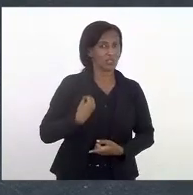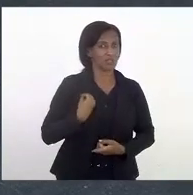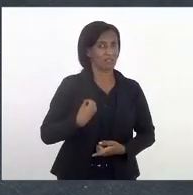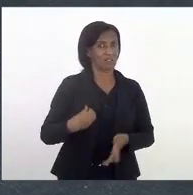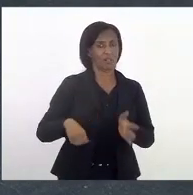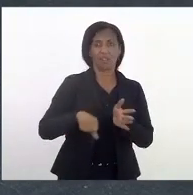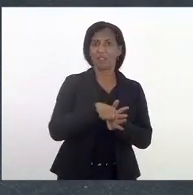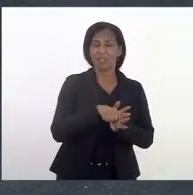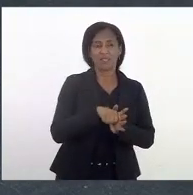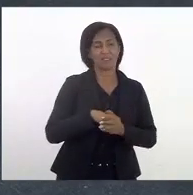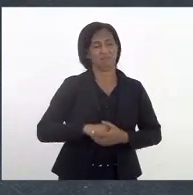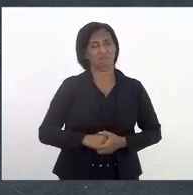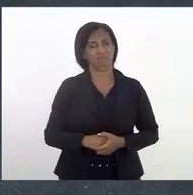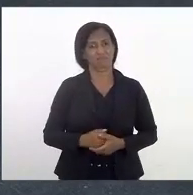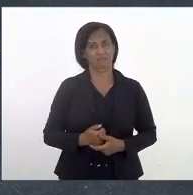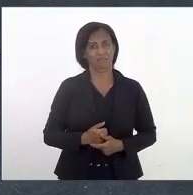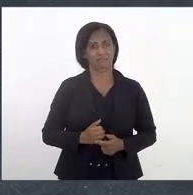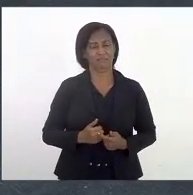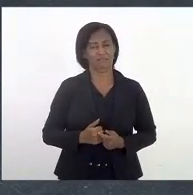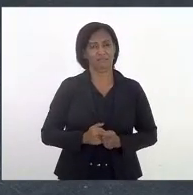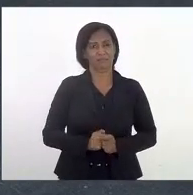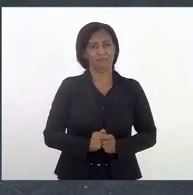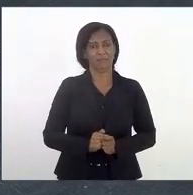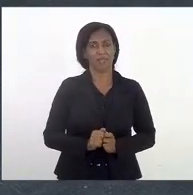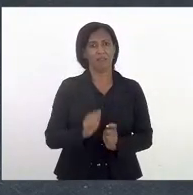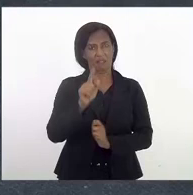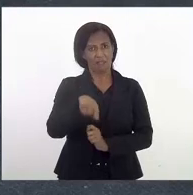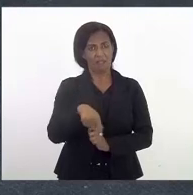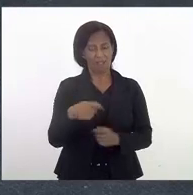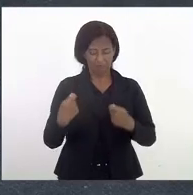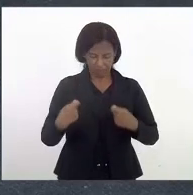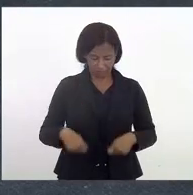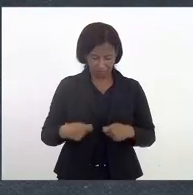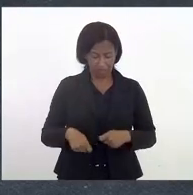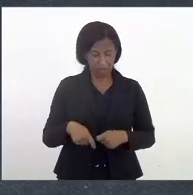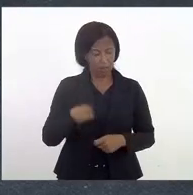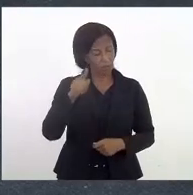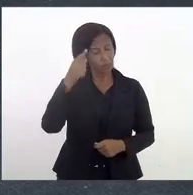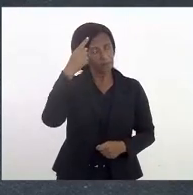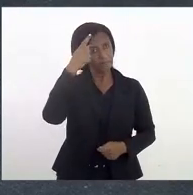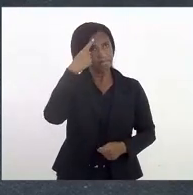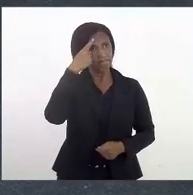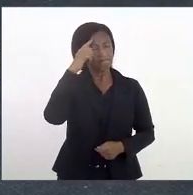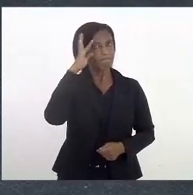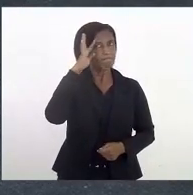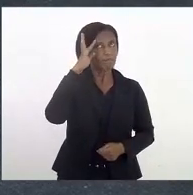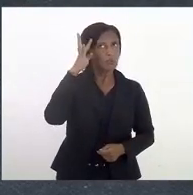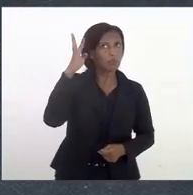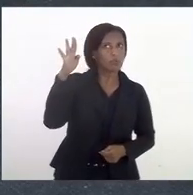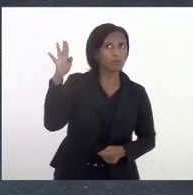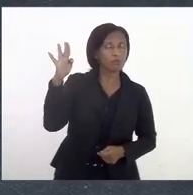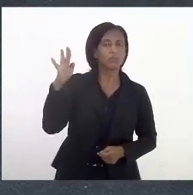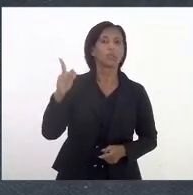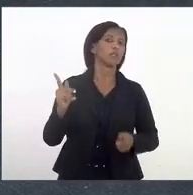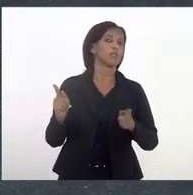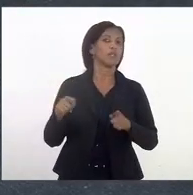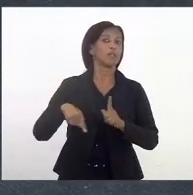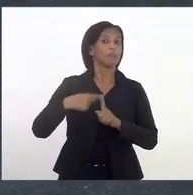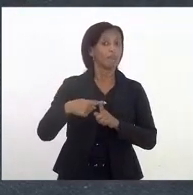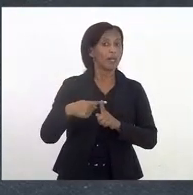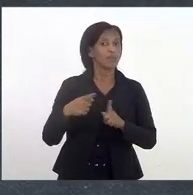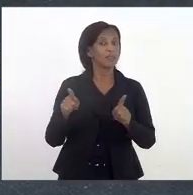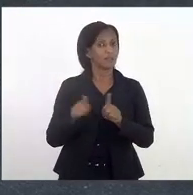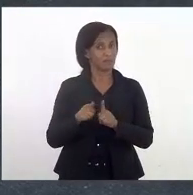crise da necessário que a gente reflita sobre isso e mais ainda senhor